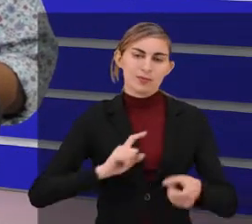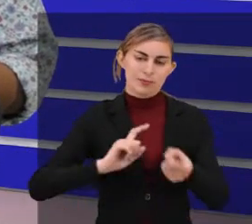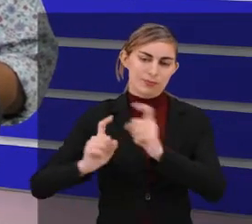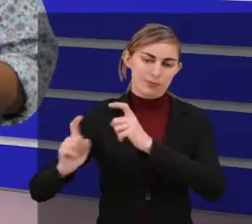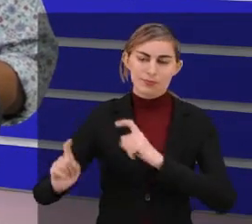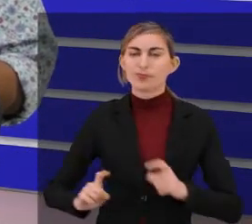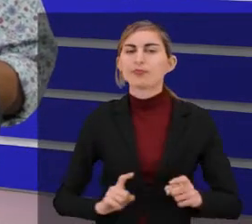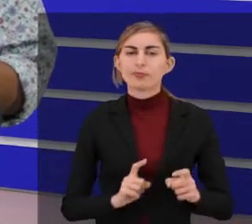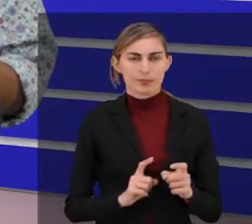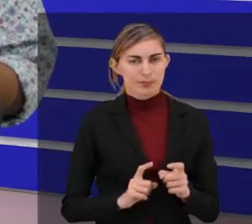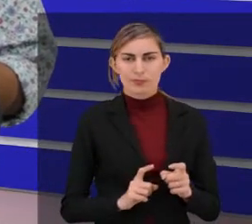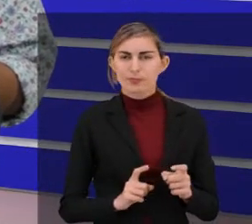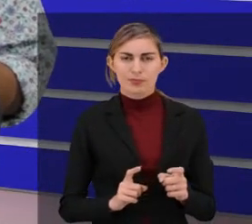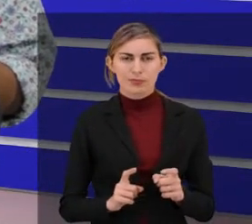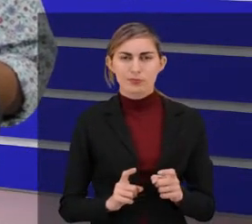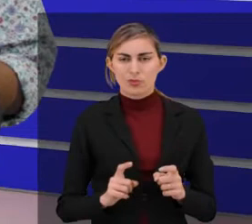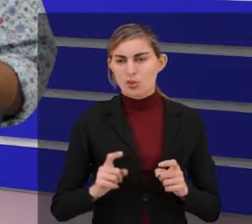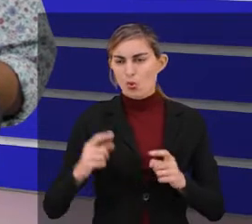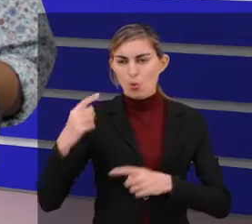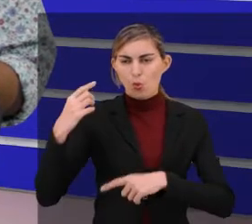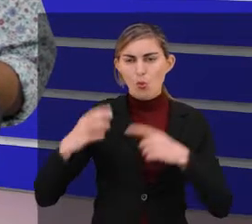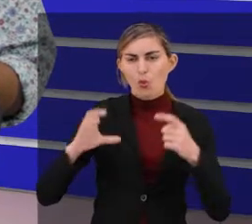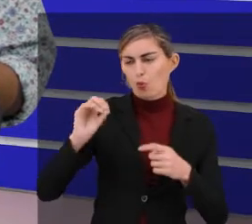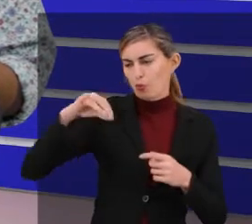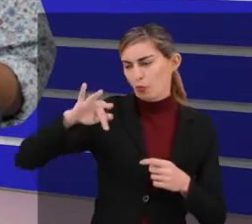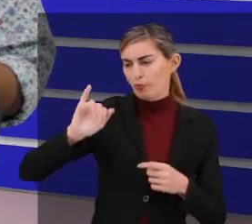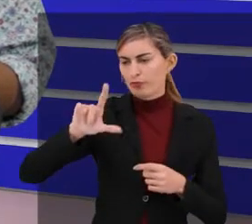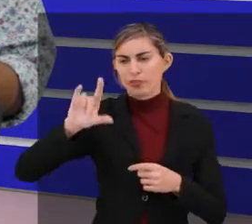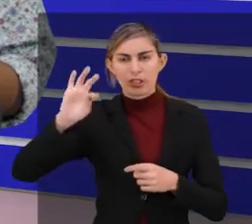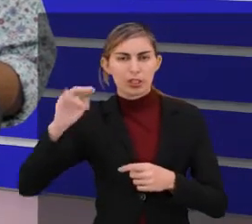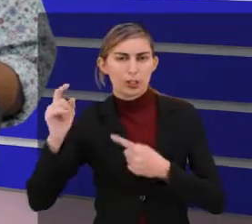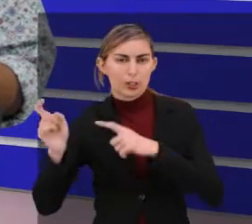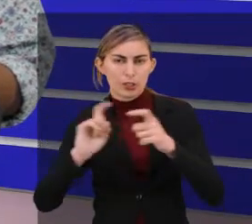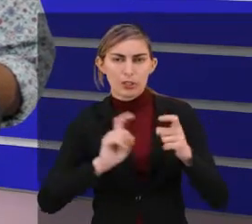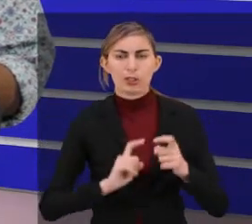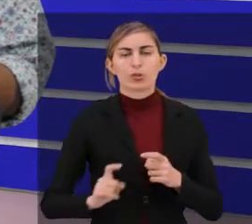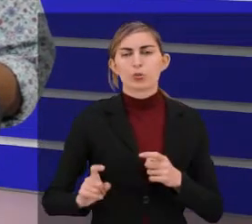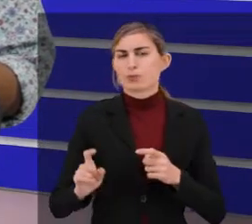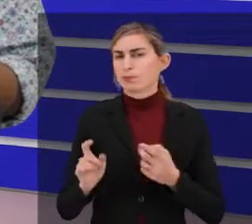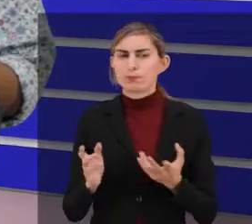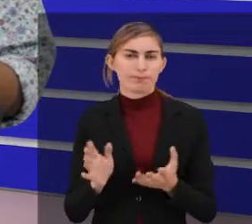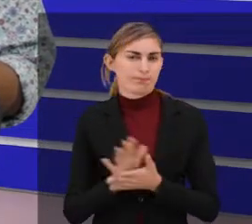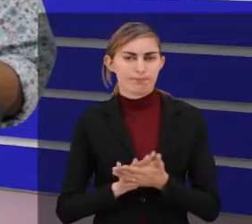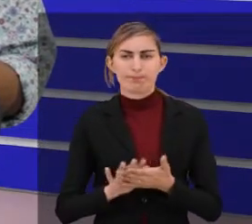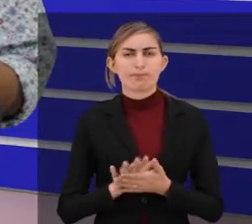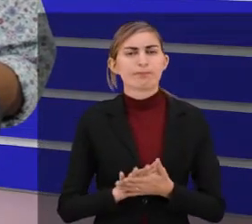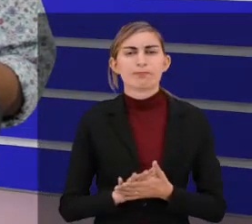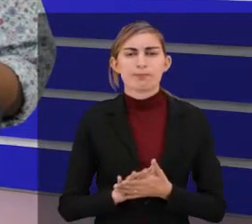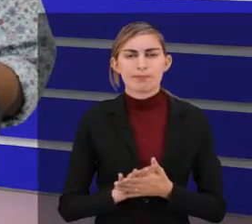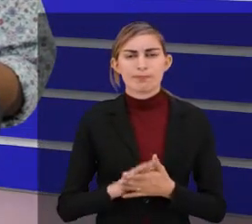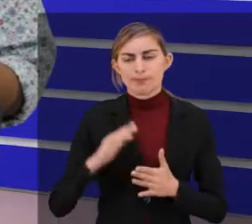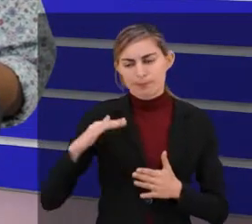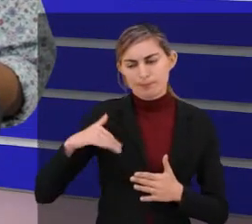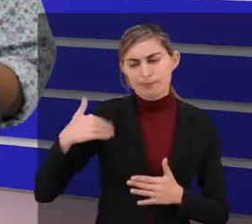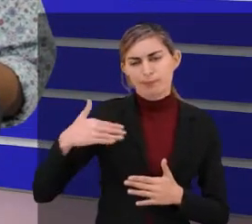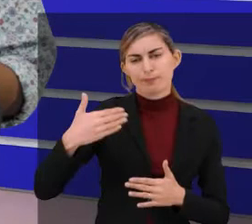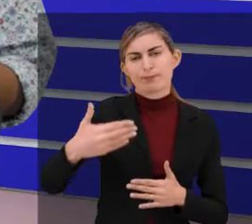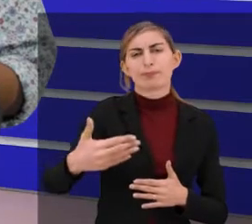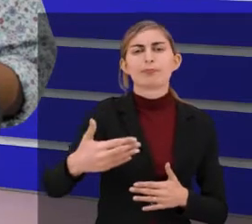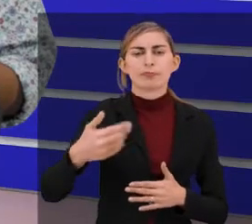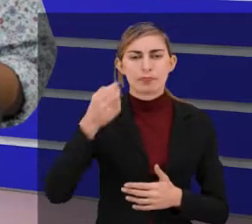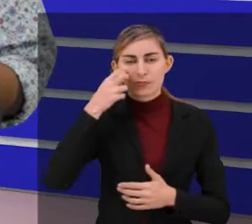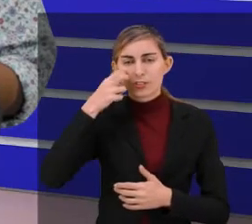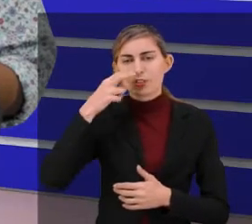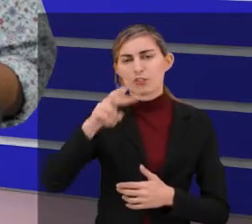negocia um conflito, uma demanda, né? Diariamente